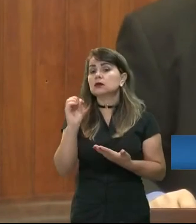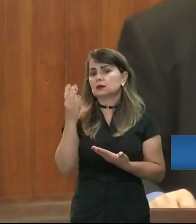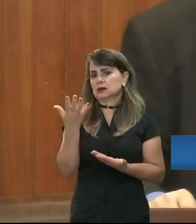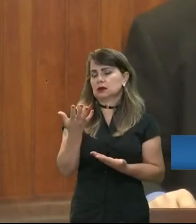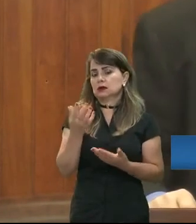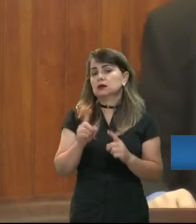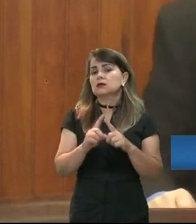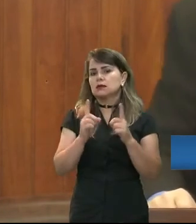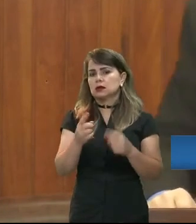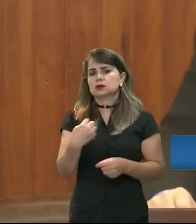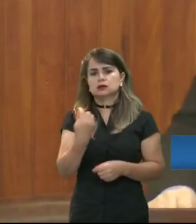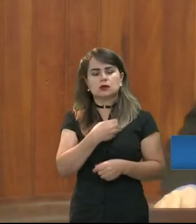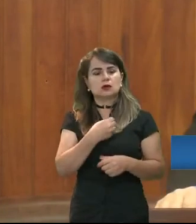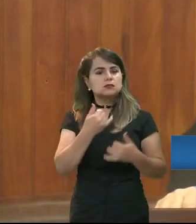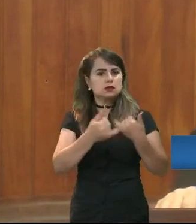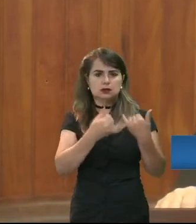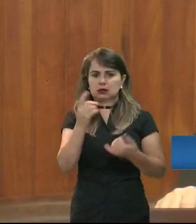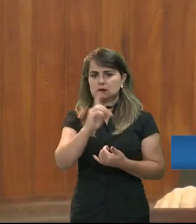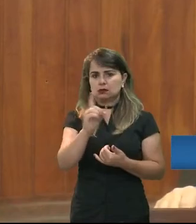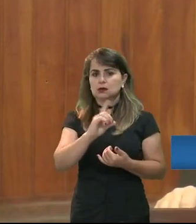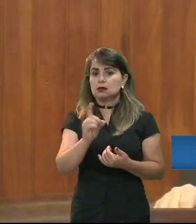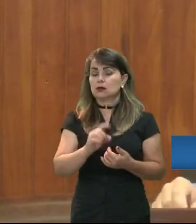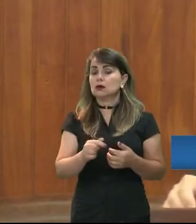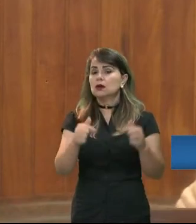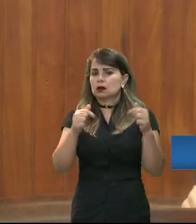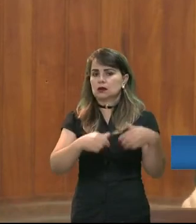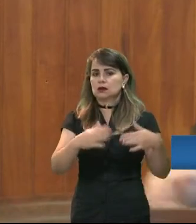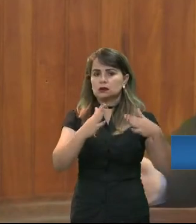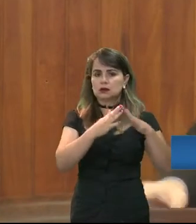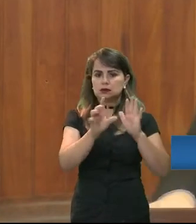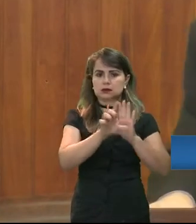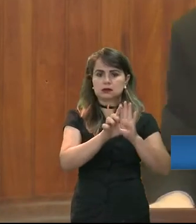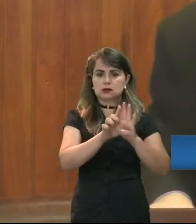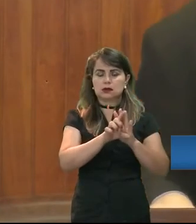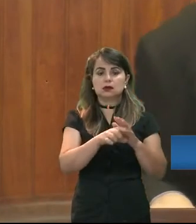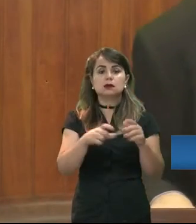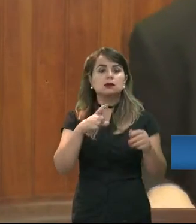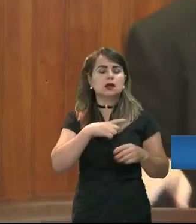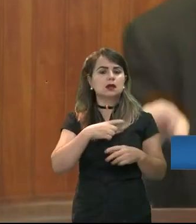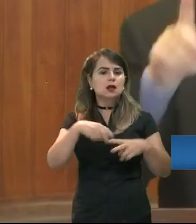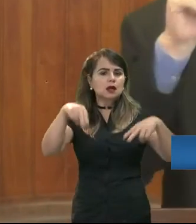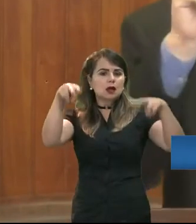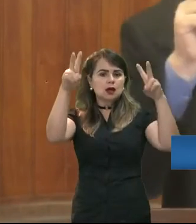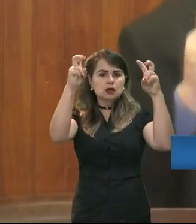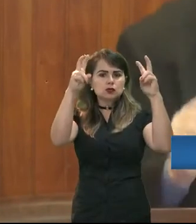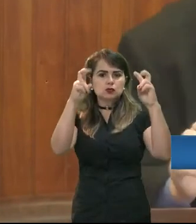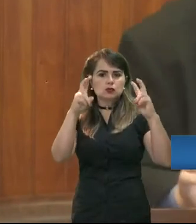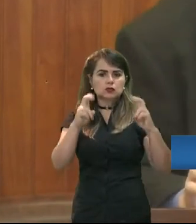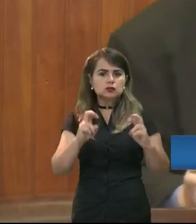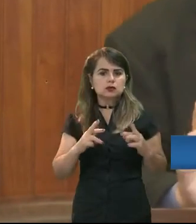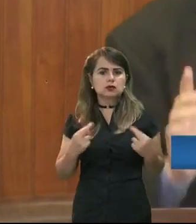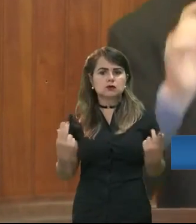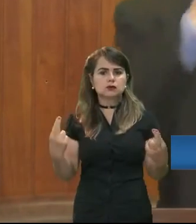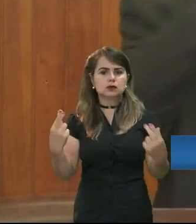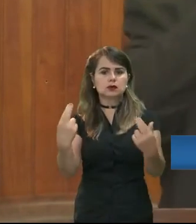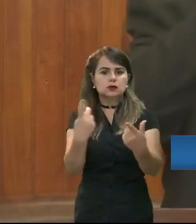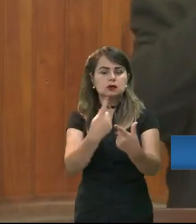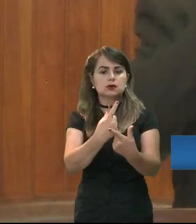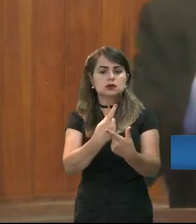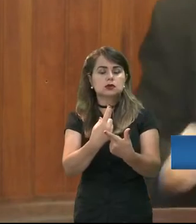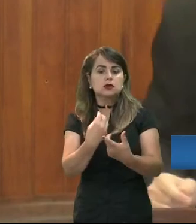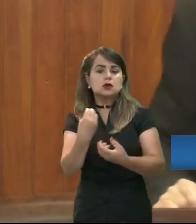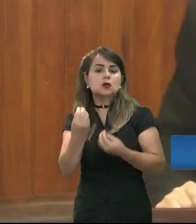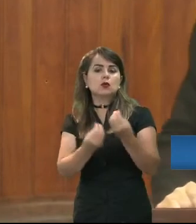nós estamos aqui muito atentos, eu acho que essa casa poderá se debruçar sobre tantos assuntos, cujo beneficiário será o conjunto